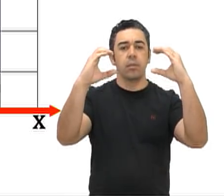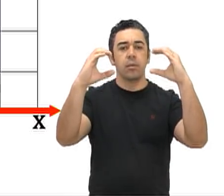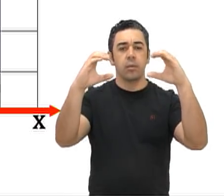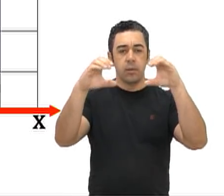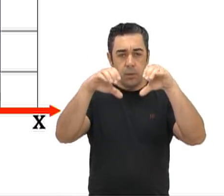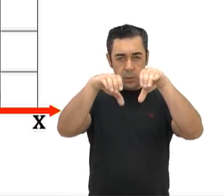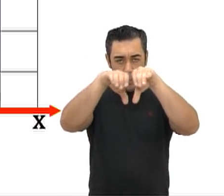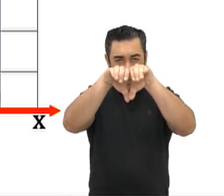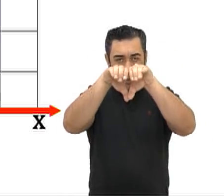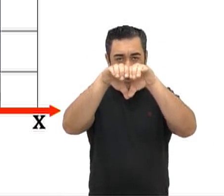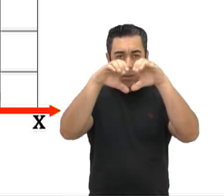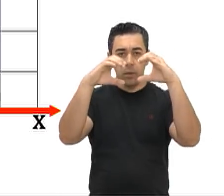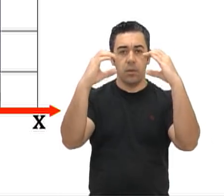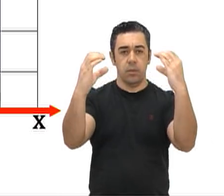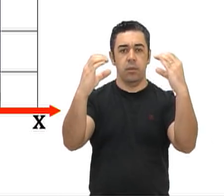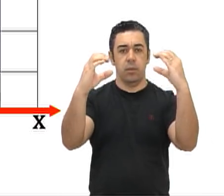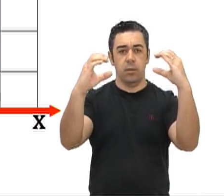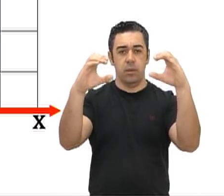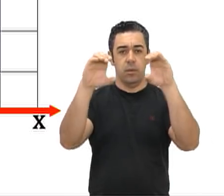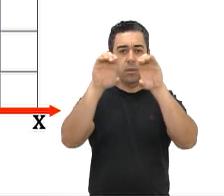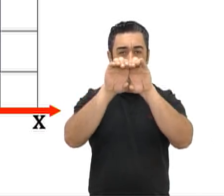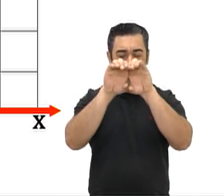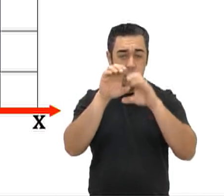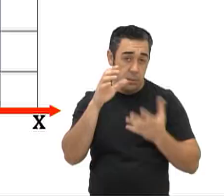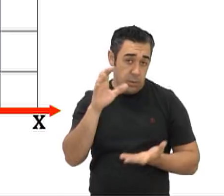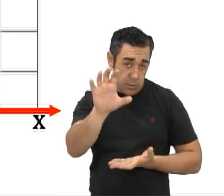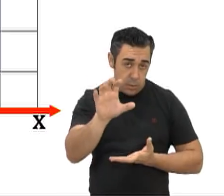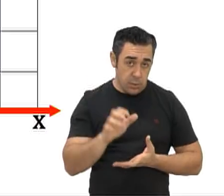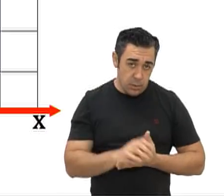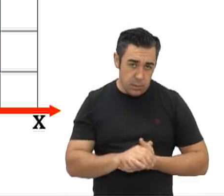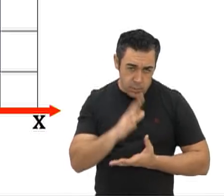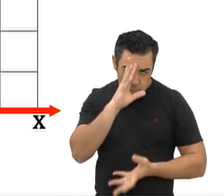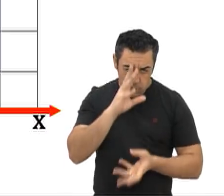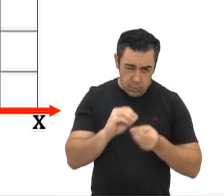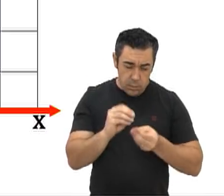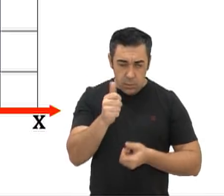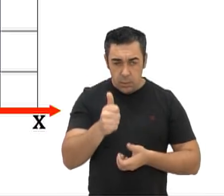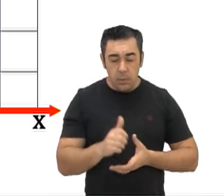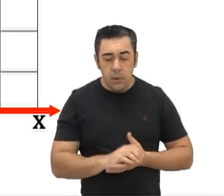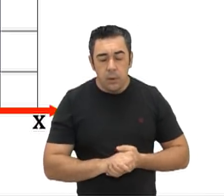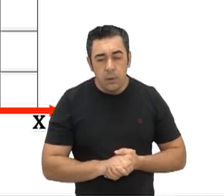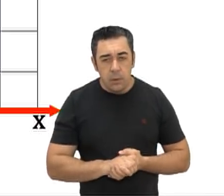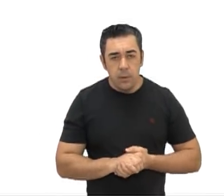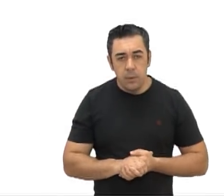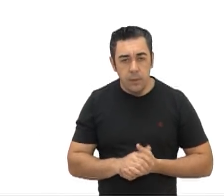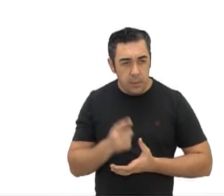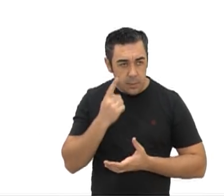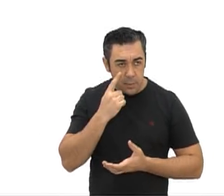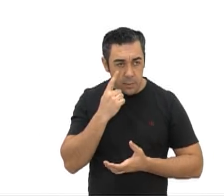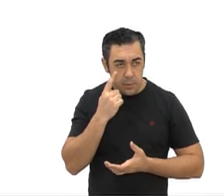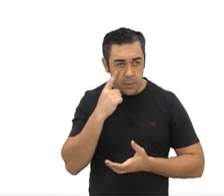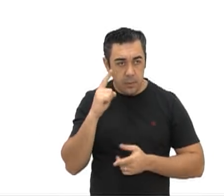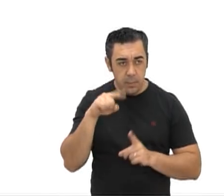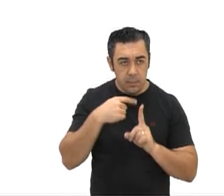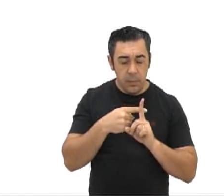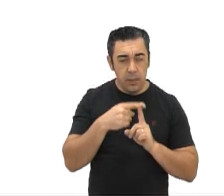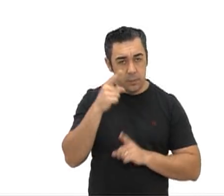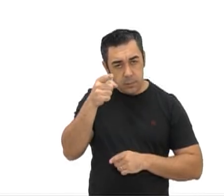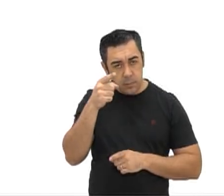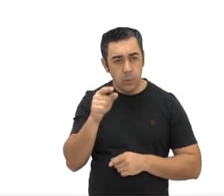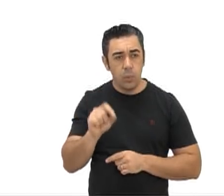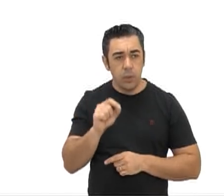lados vão se encontrar nesse eixo Y. Compreendeu? Então, vamos só confirmar se tem mais alguns